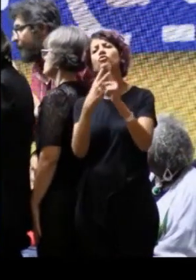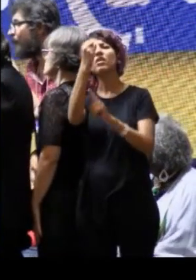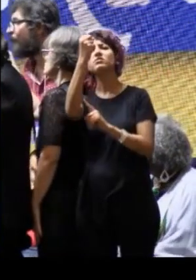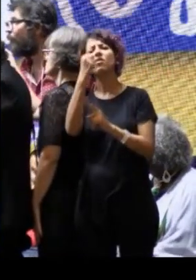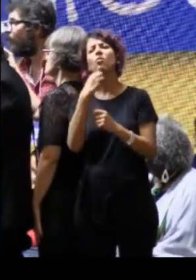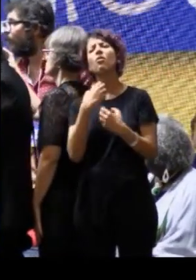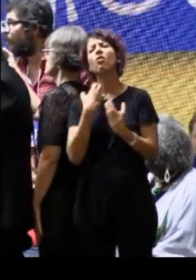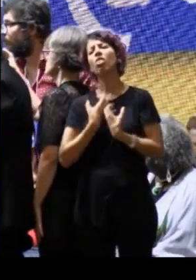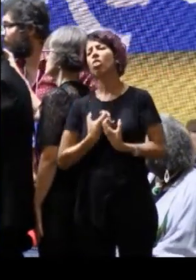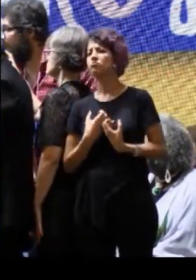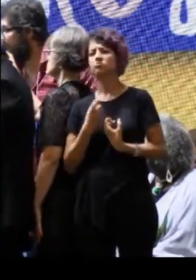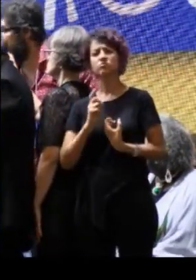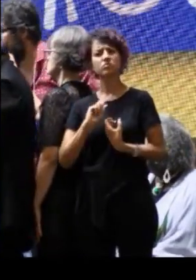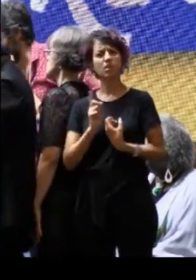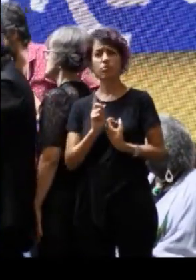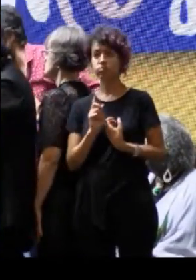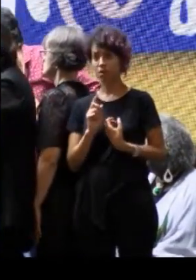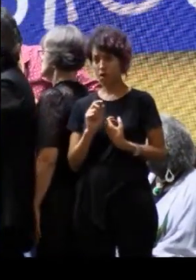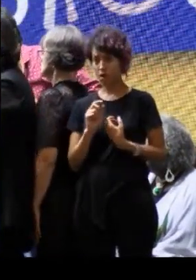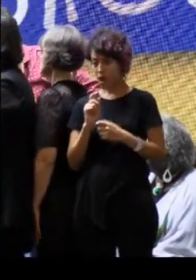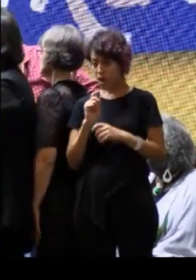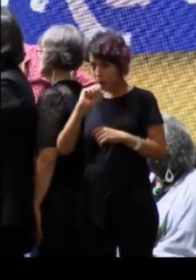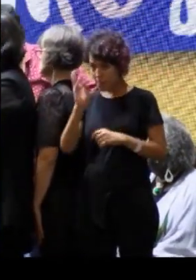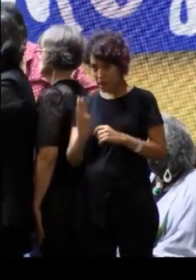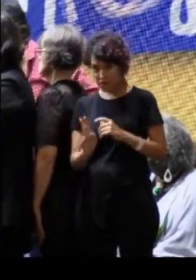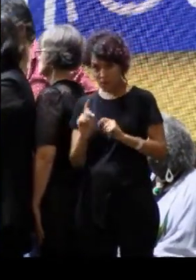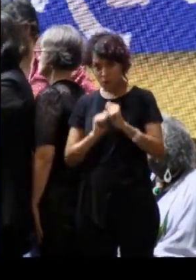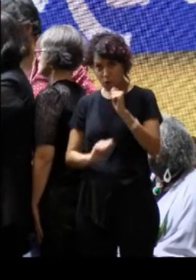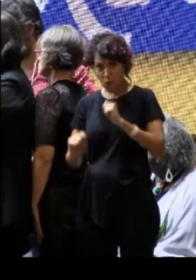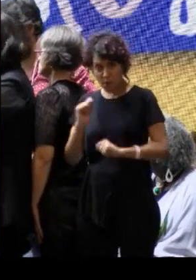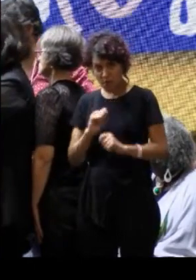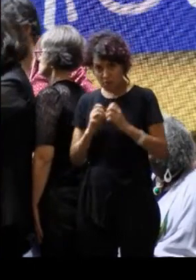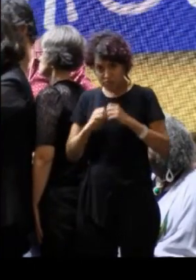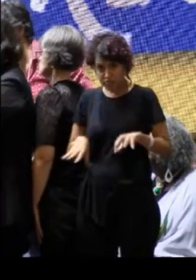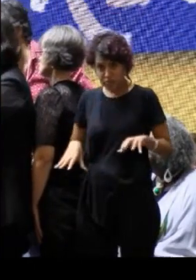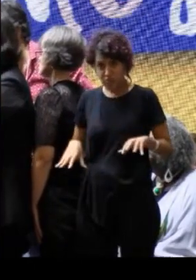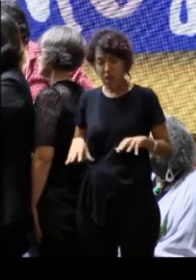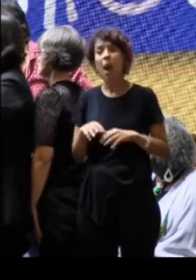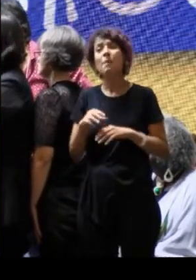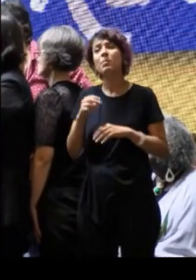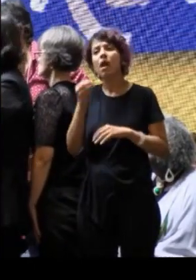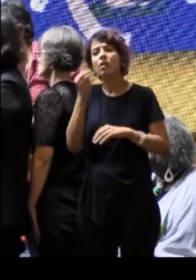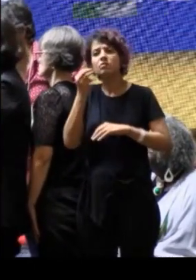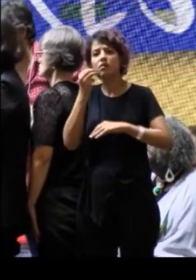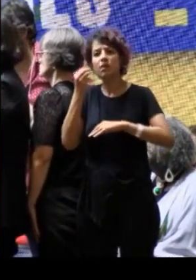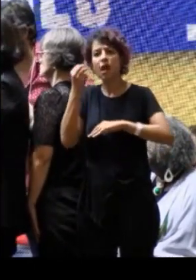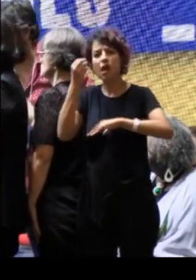que sabotamos a economia do país para forçar o impeachment sem crime da Dilma.